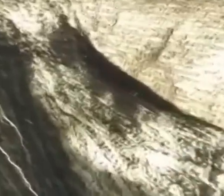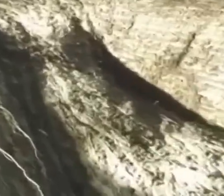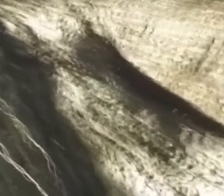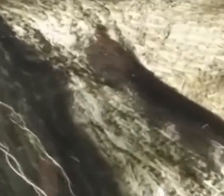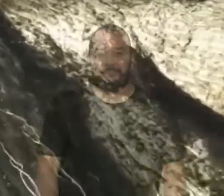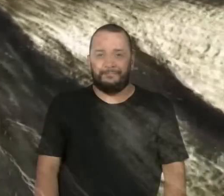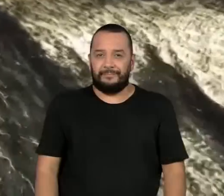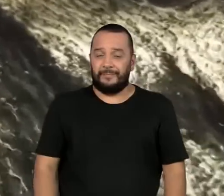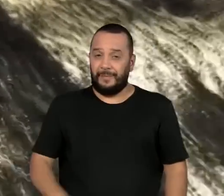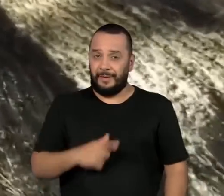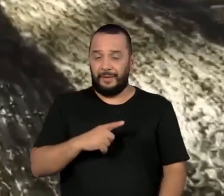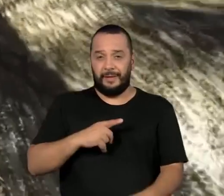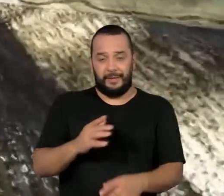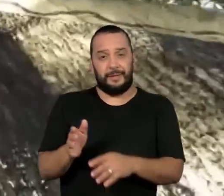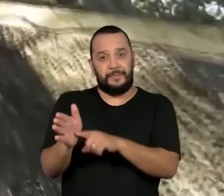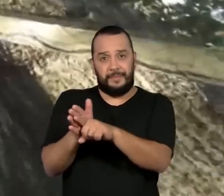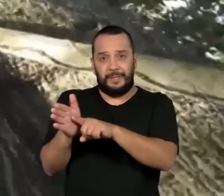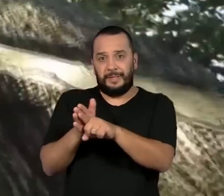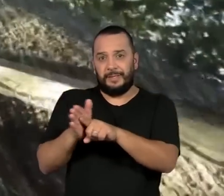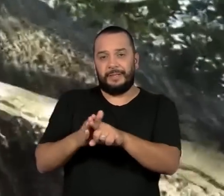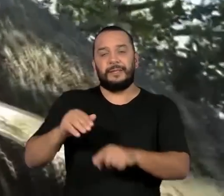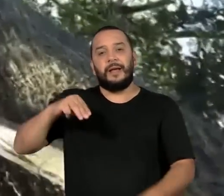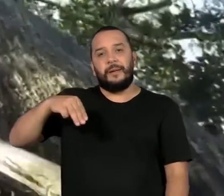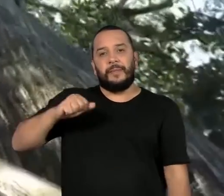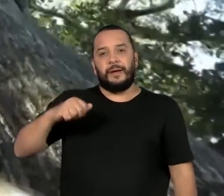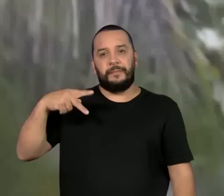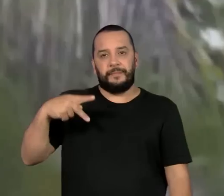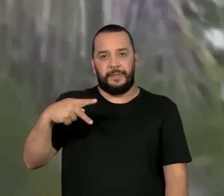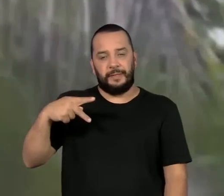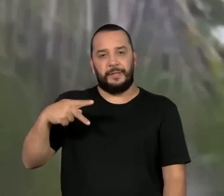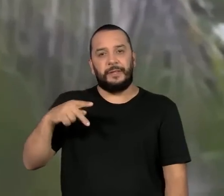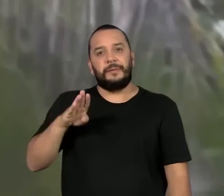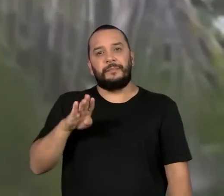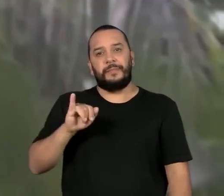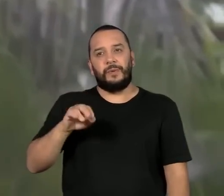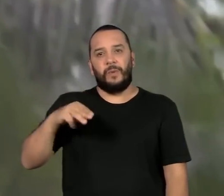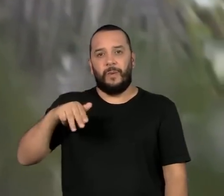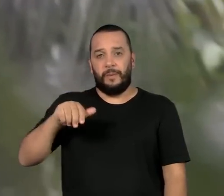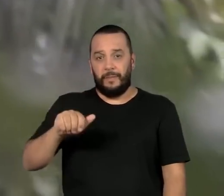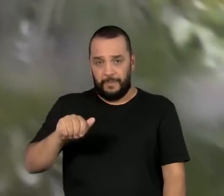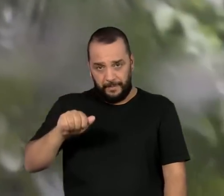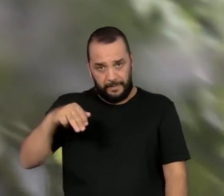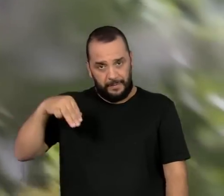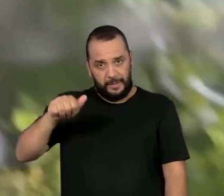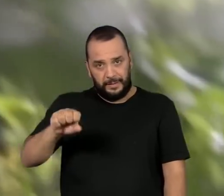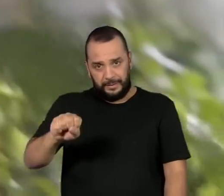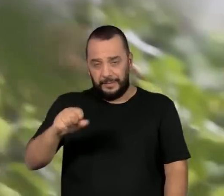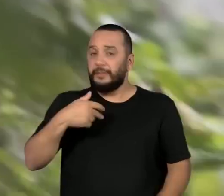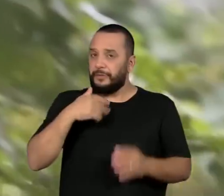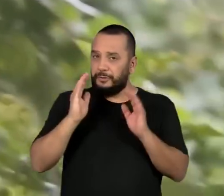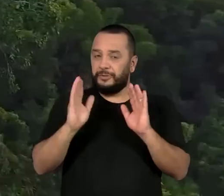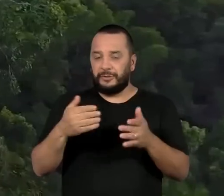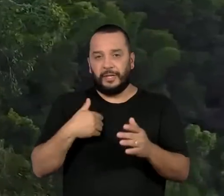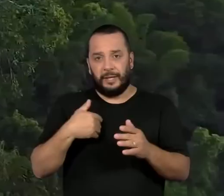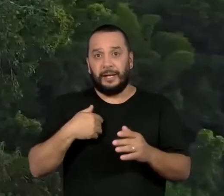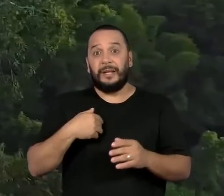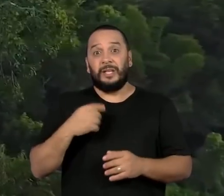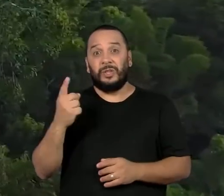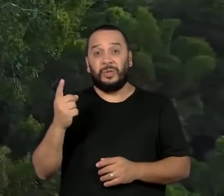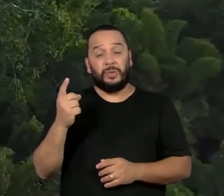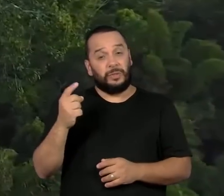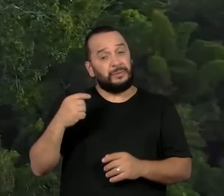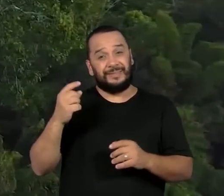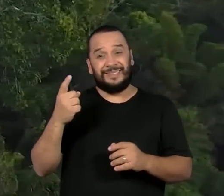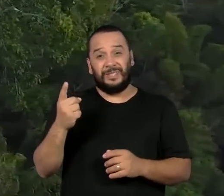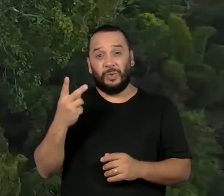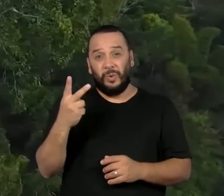Segundo dados do MapBiomas, a Amazônia perdeu 12% de sua área de floresta em 37 anos. Isso significa o